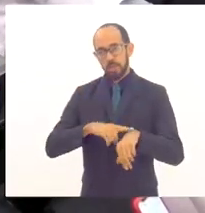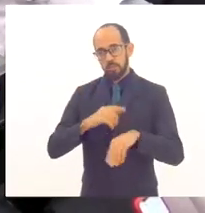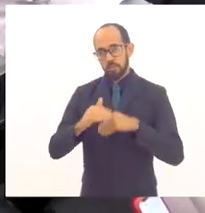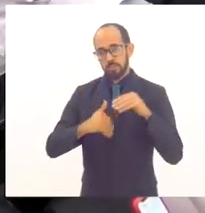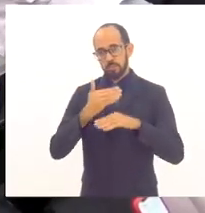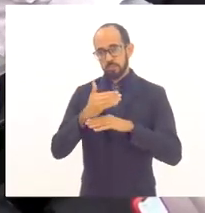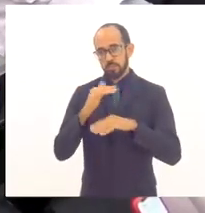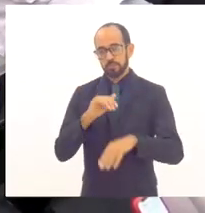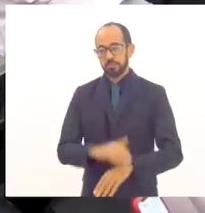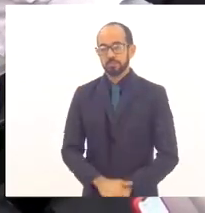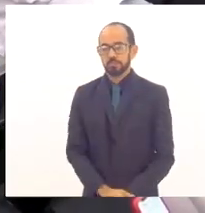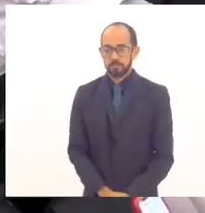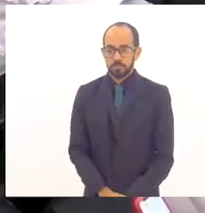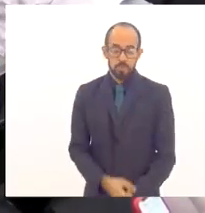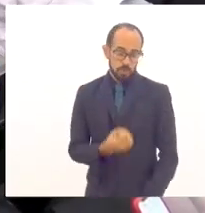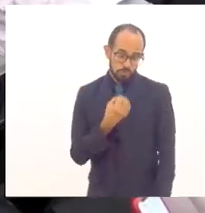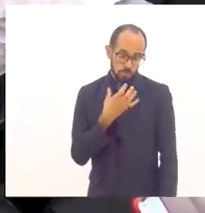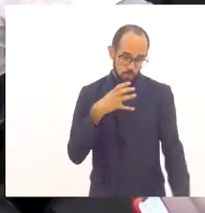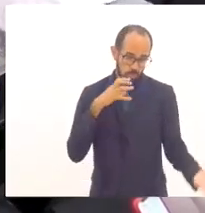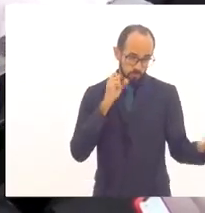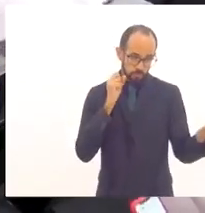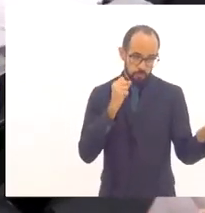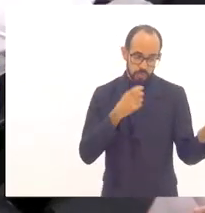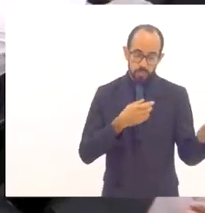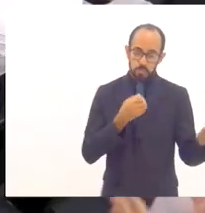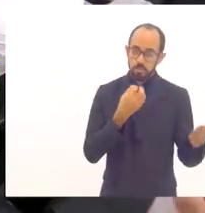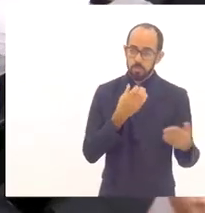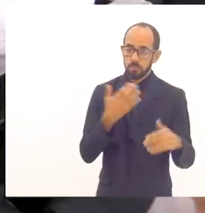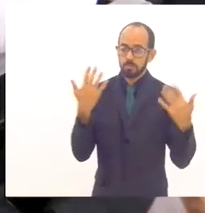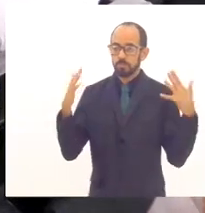é sempre bom ouvi-lo.